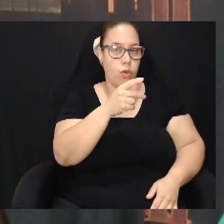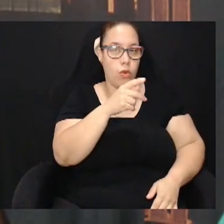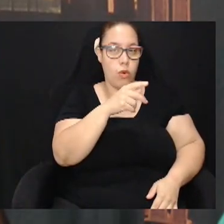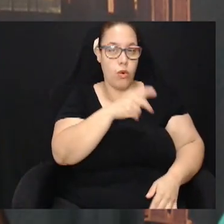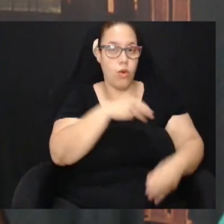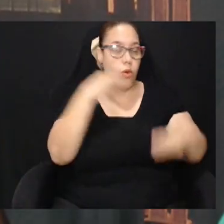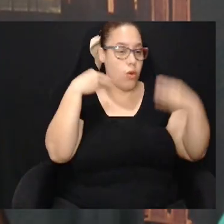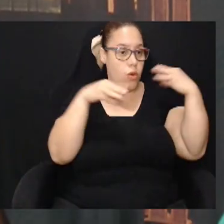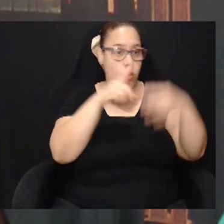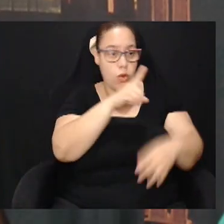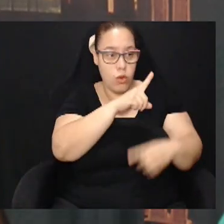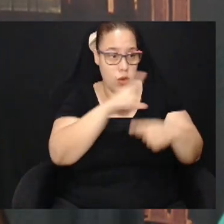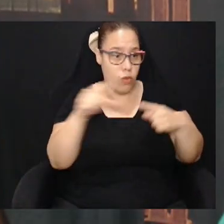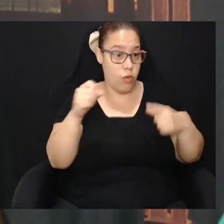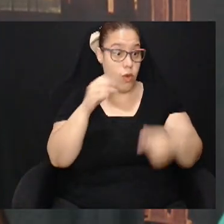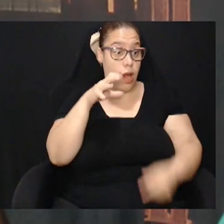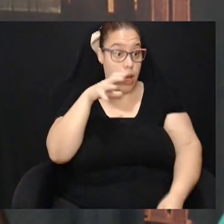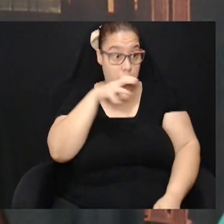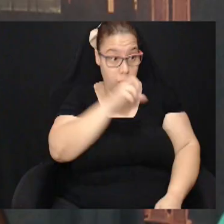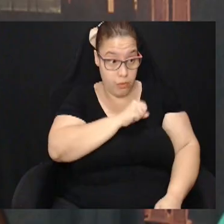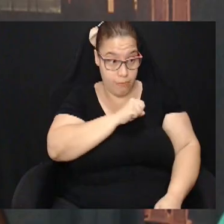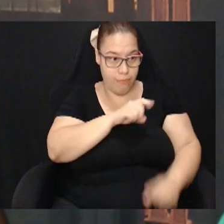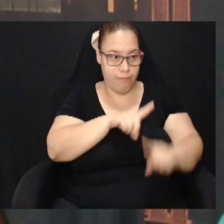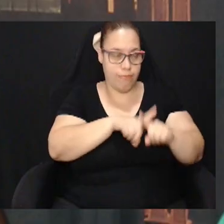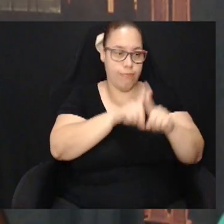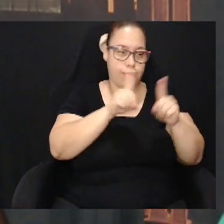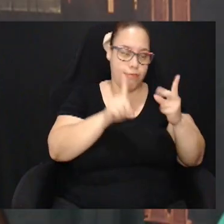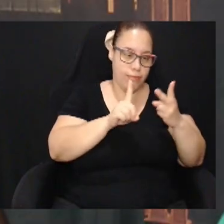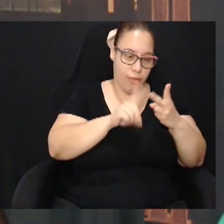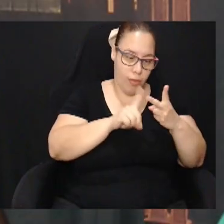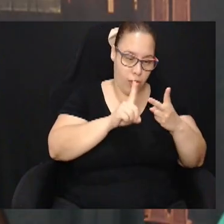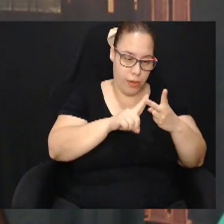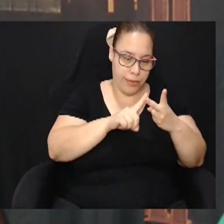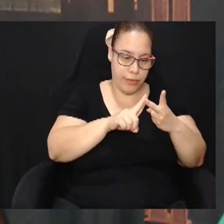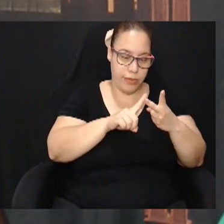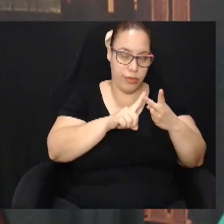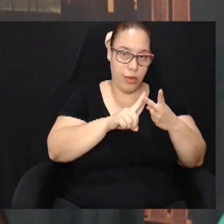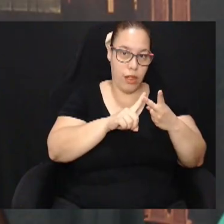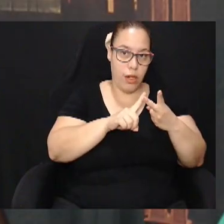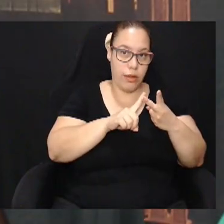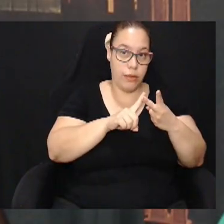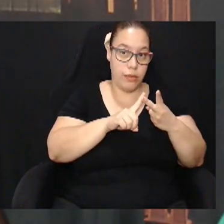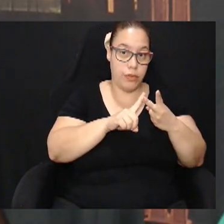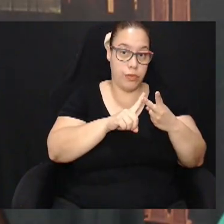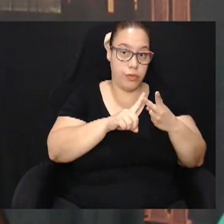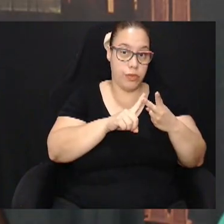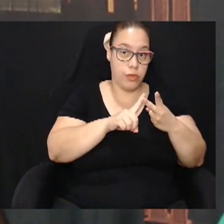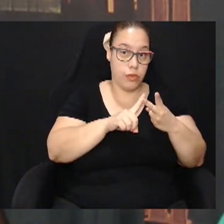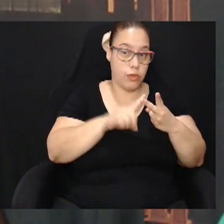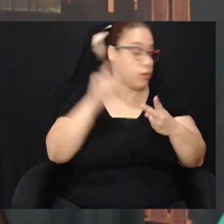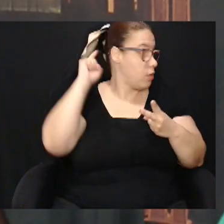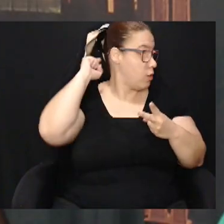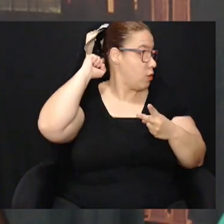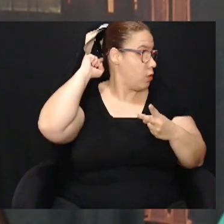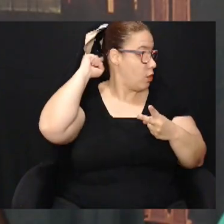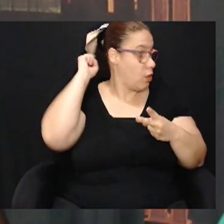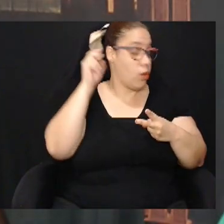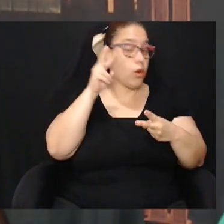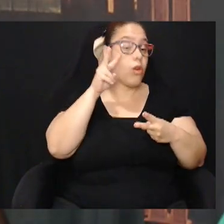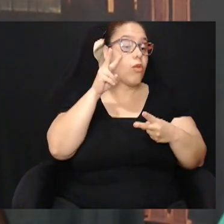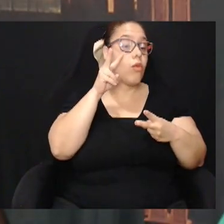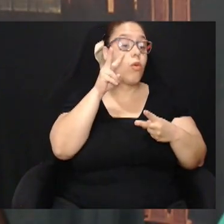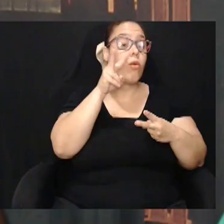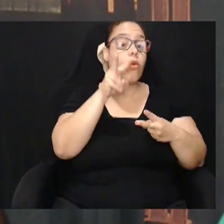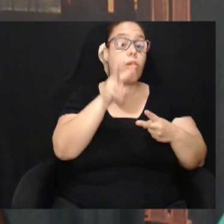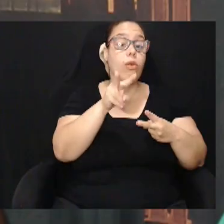aquele sistema rápido. E a gente tem um outro sistema um pouquinho mais longo, que vai direto no córtex visual. E desse córtex